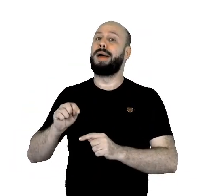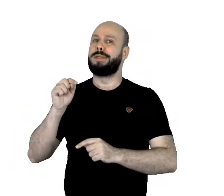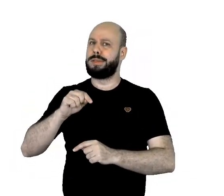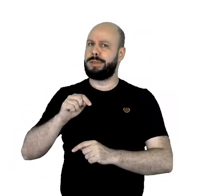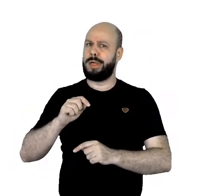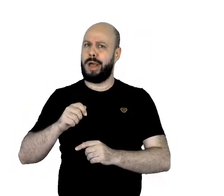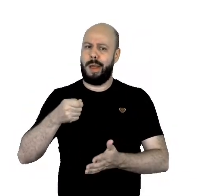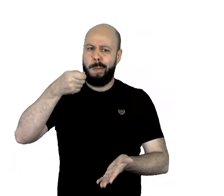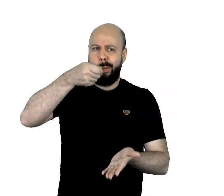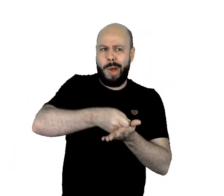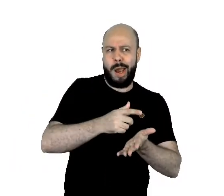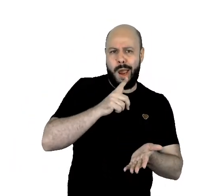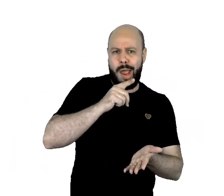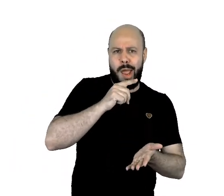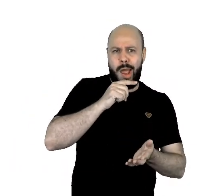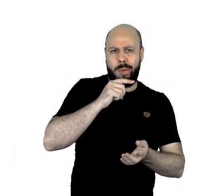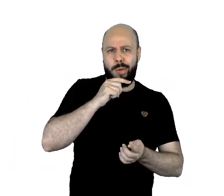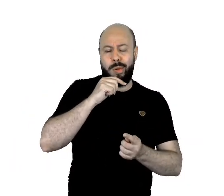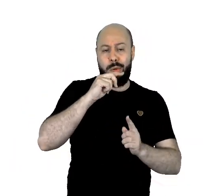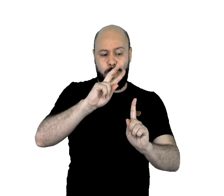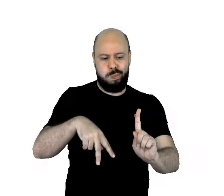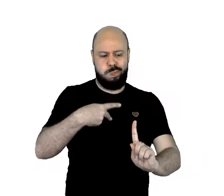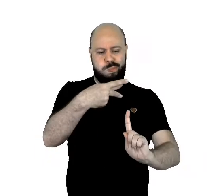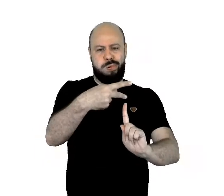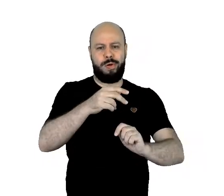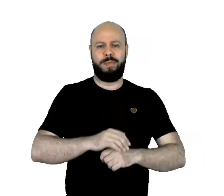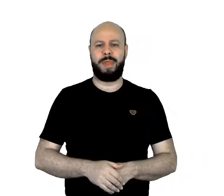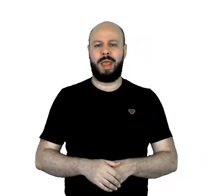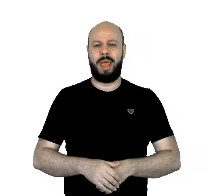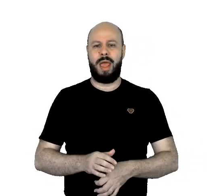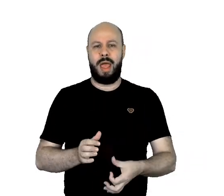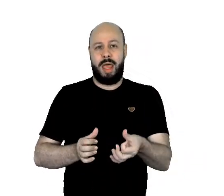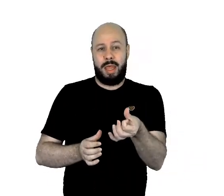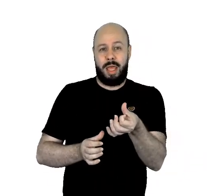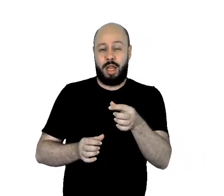mais que dobrou. O valor saltou de R$